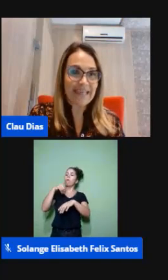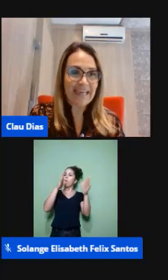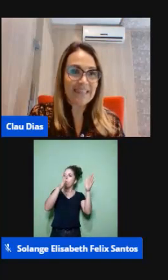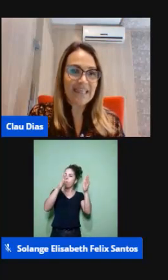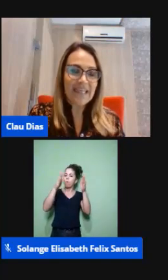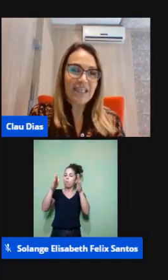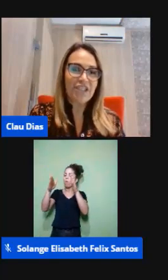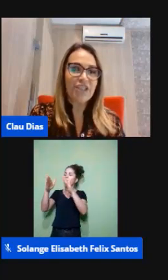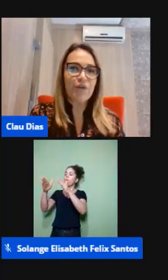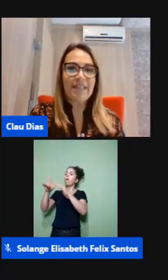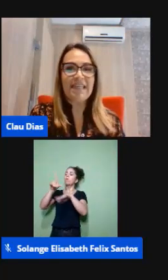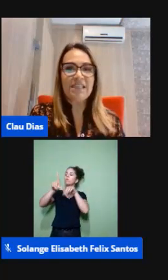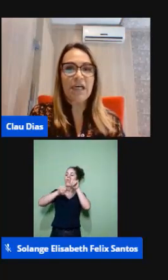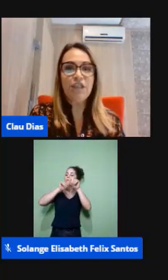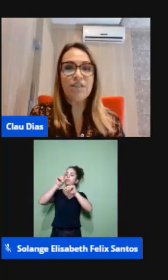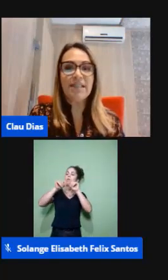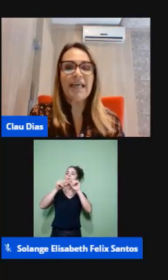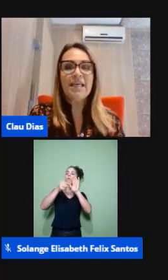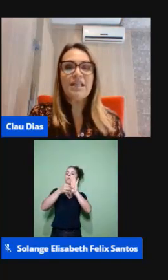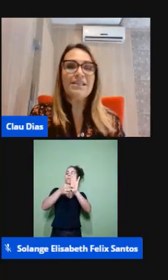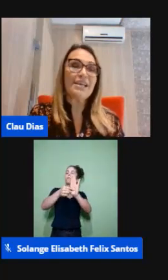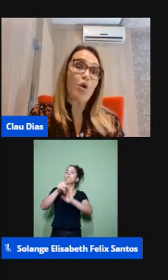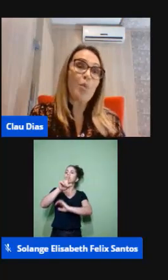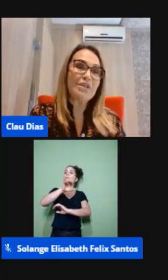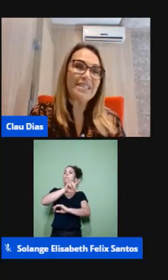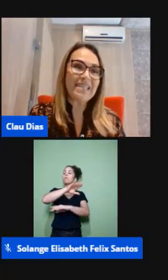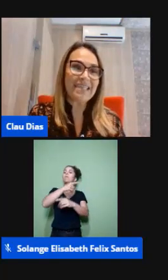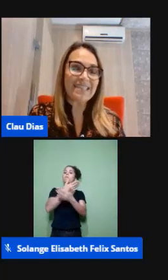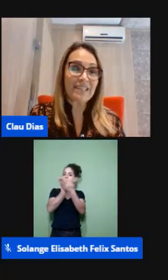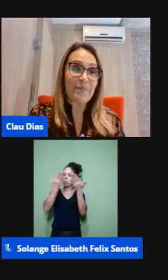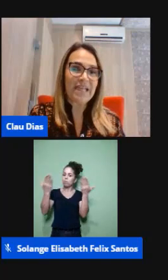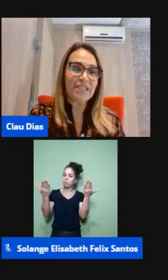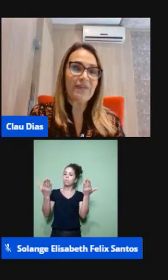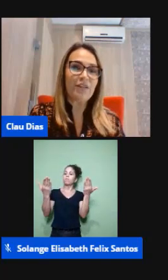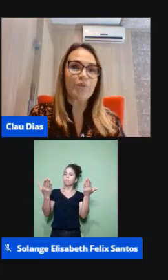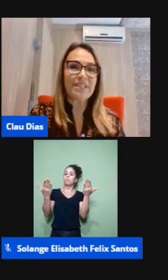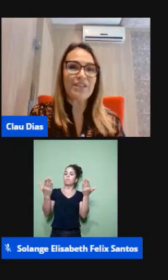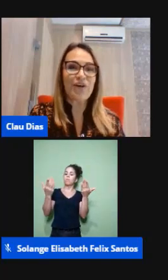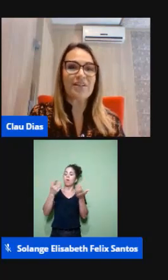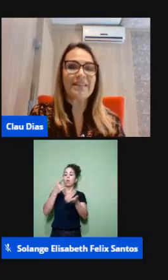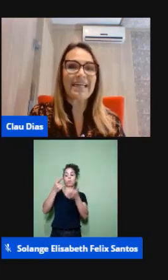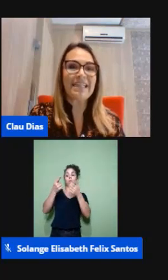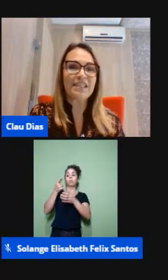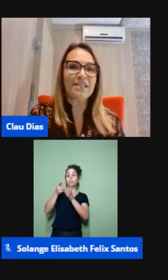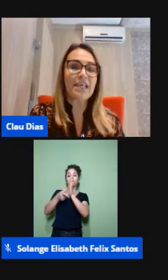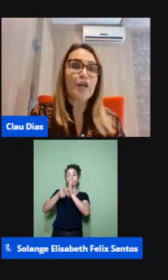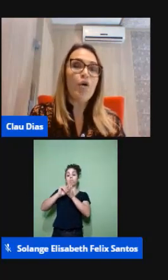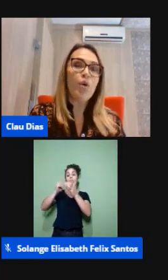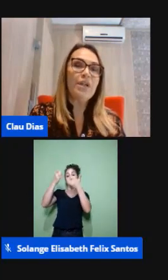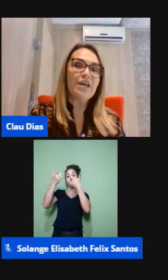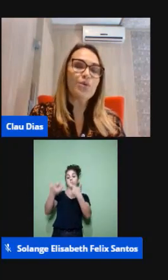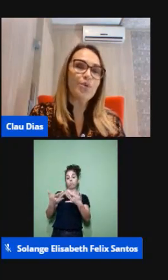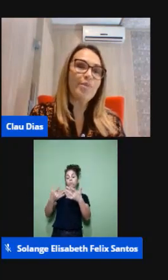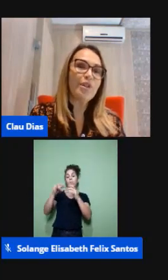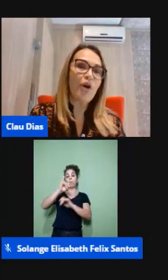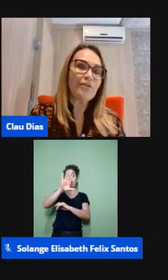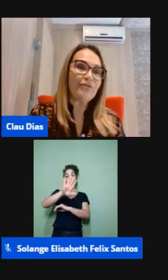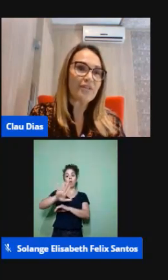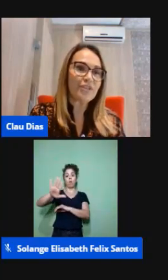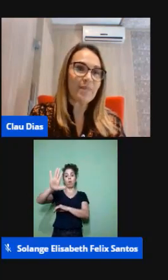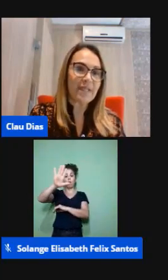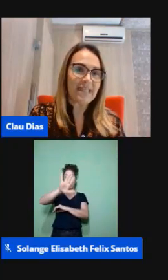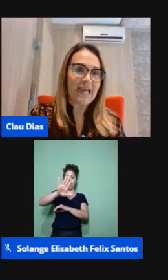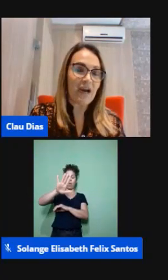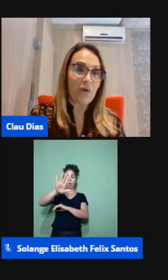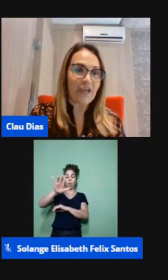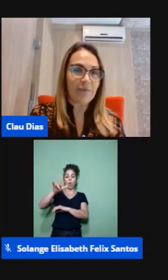para vocês, que a gente achou interessante, né? Então, como eu disse antes, as imagens falam por si só. Então, tem a criança aí olhando o binóculo